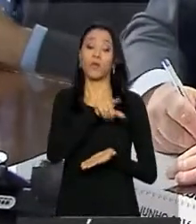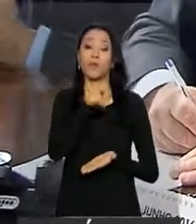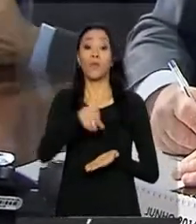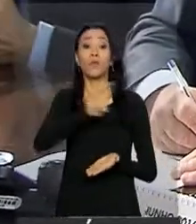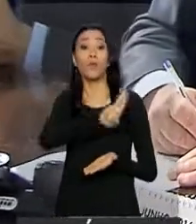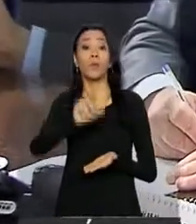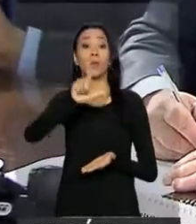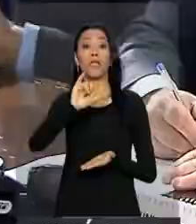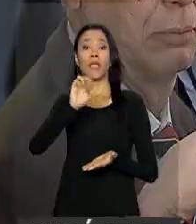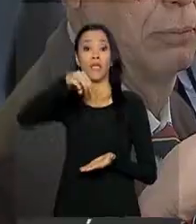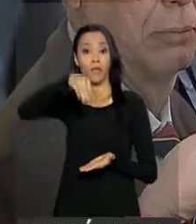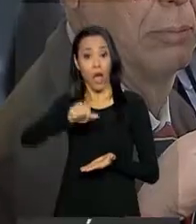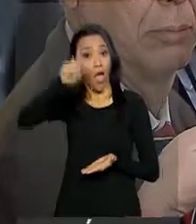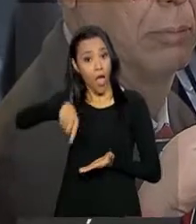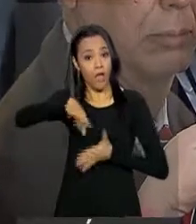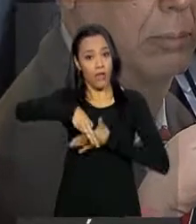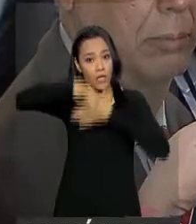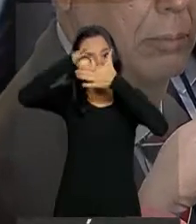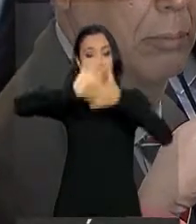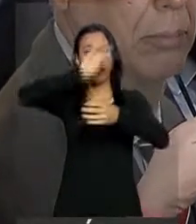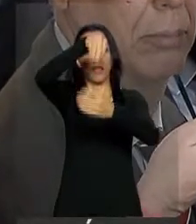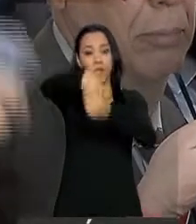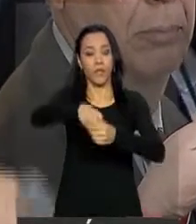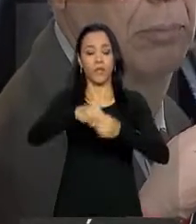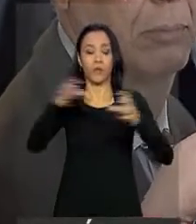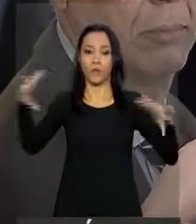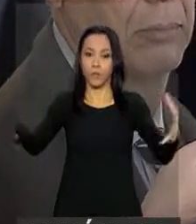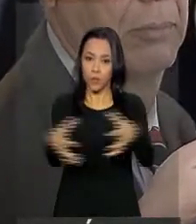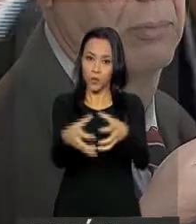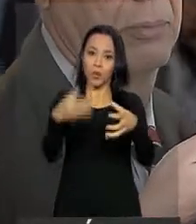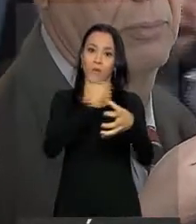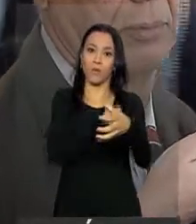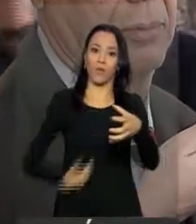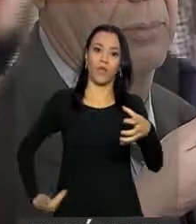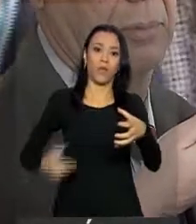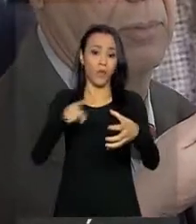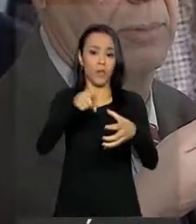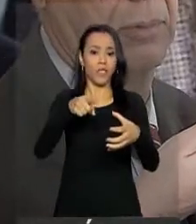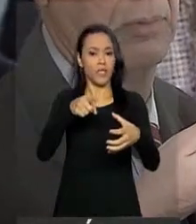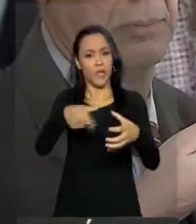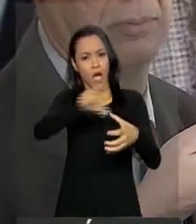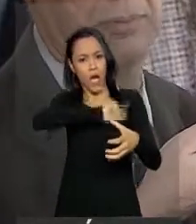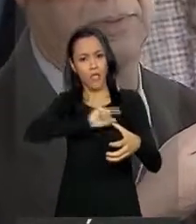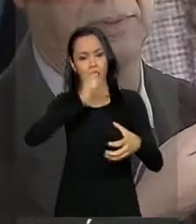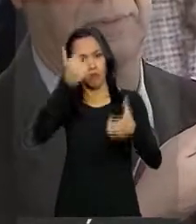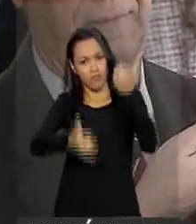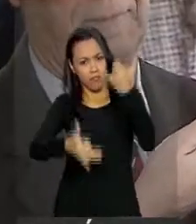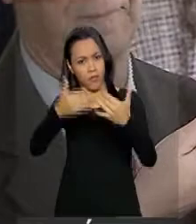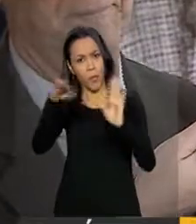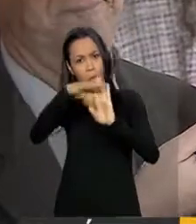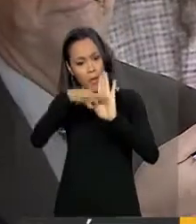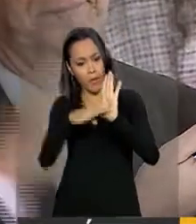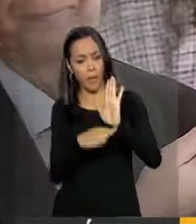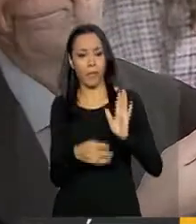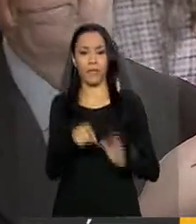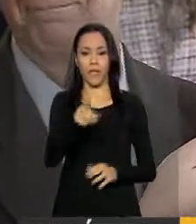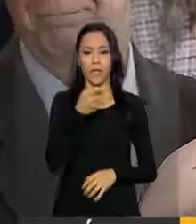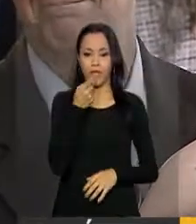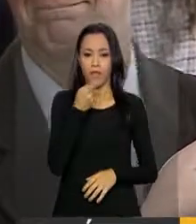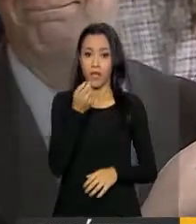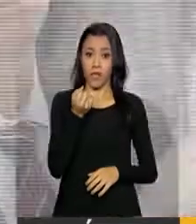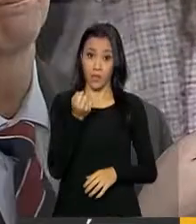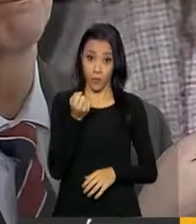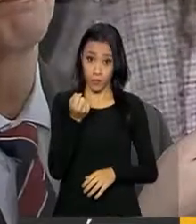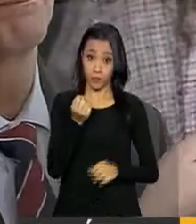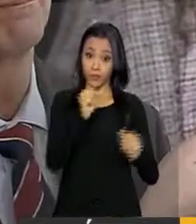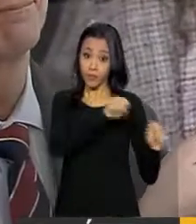O líder do governo na Câmara, deputado André Moura, adiantou as principais metas. Para a semana como um todo, nós